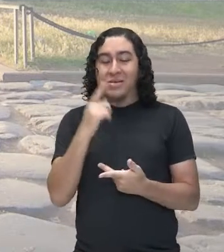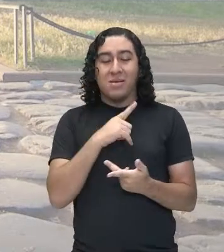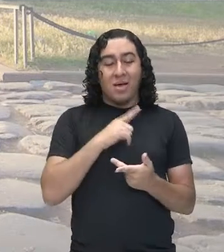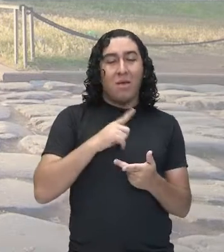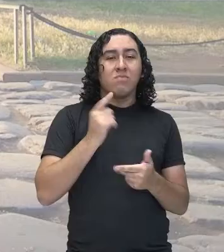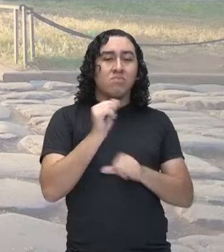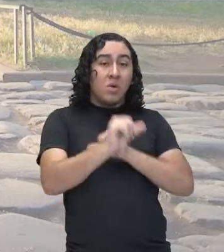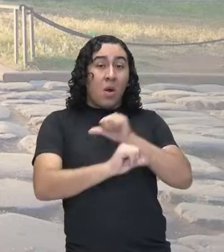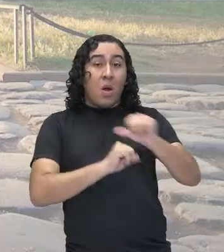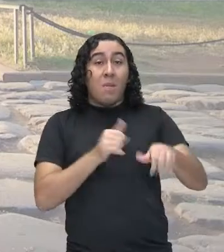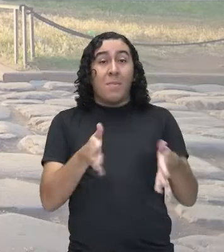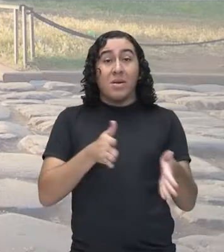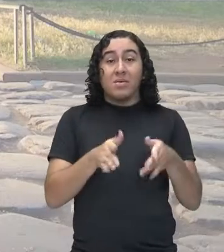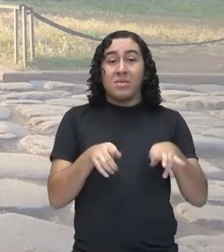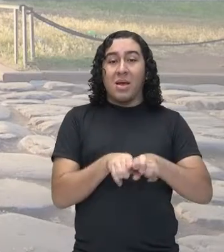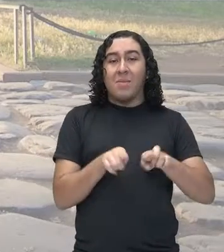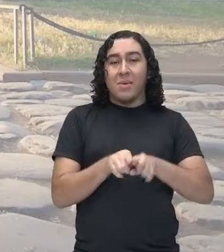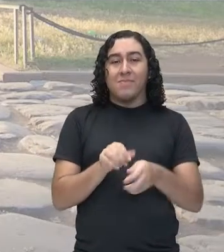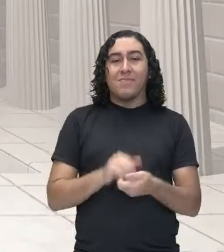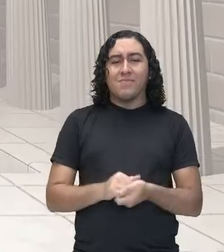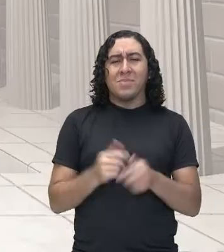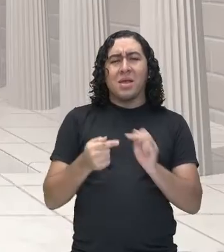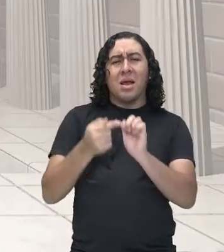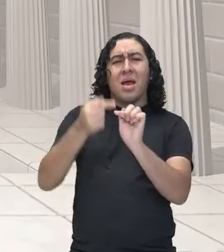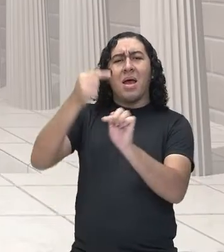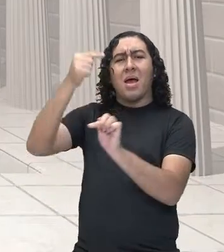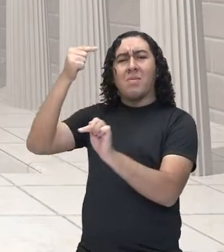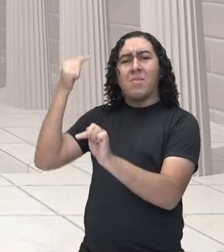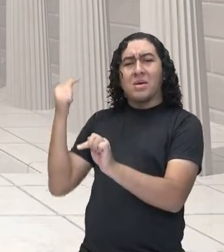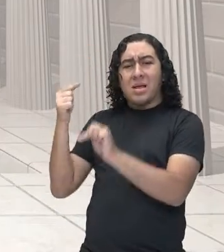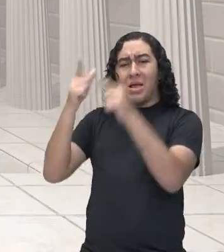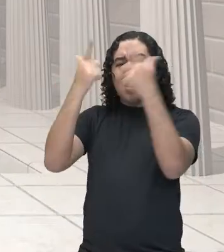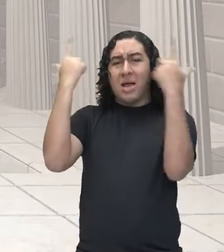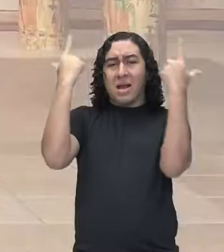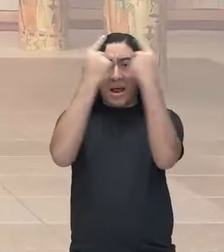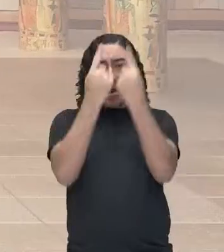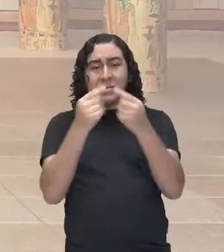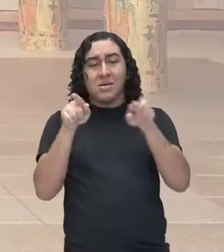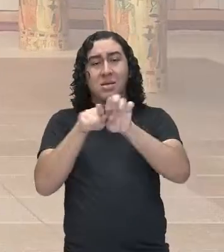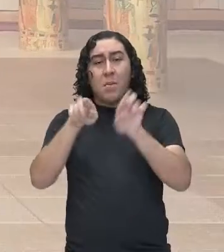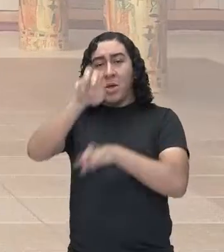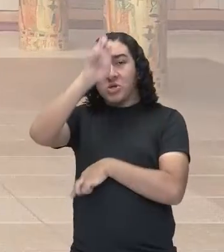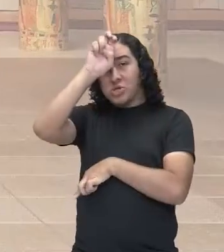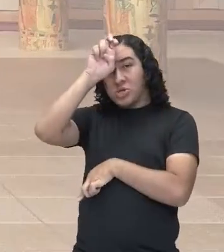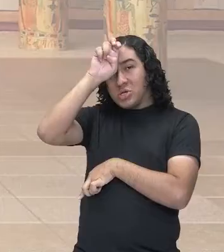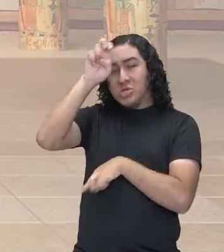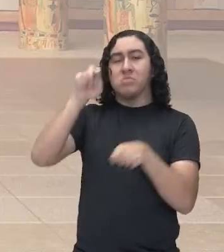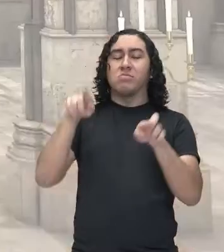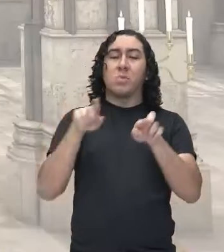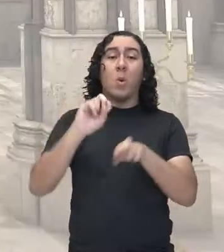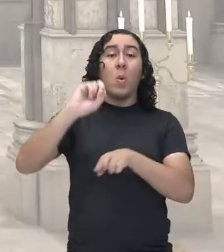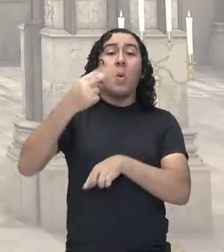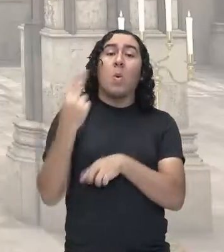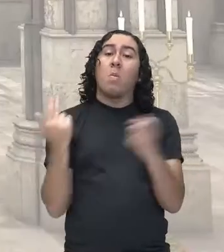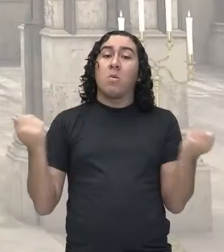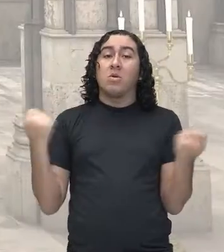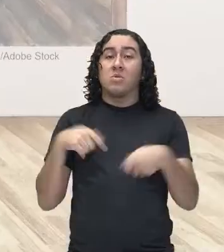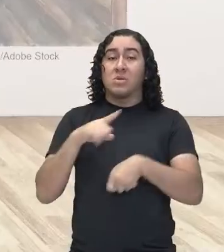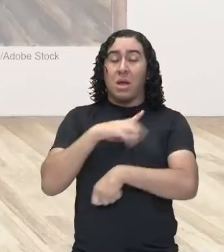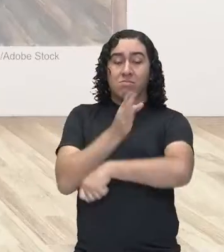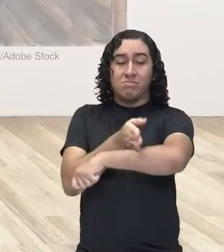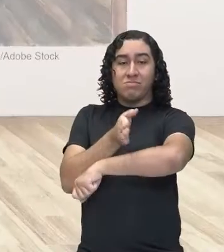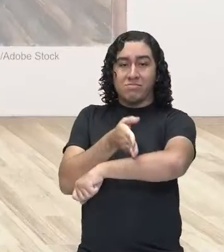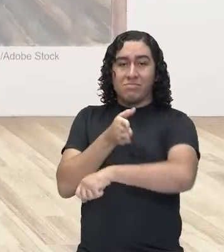Podemos também viajar lá na Grécia Antiga, no Egito Antigo ou mesmo na Idade